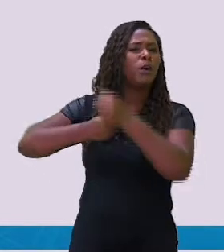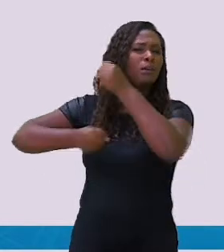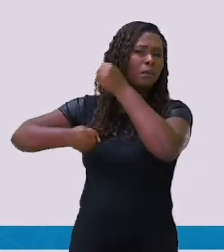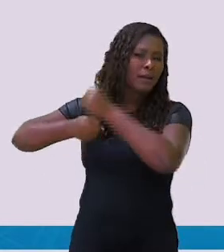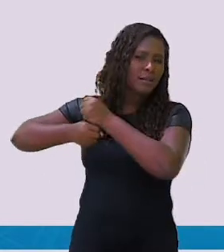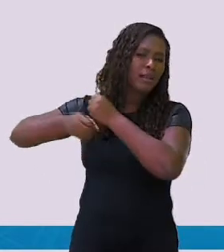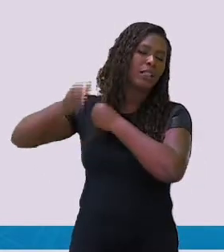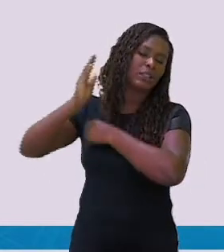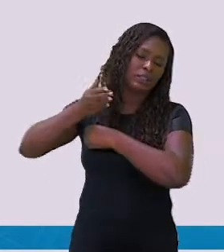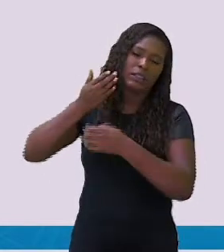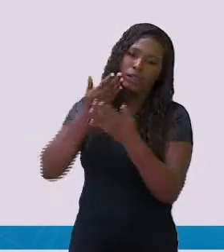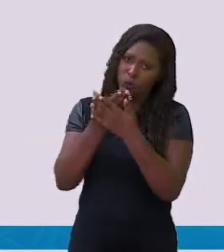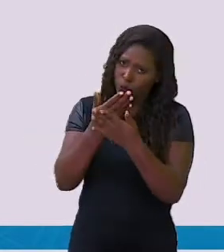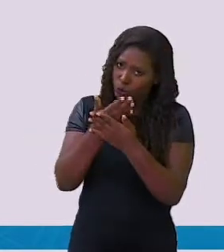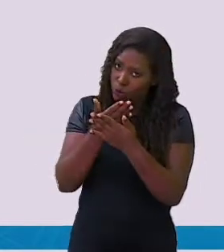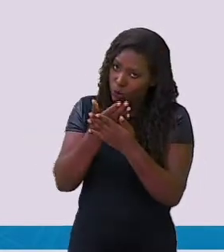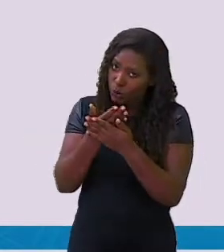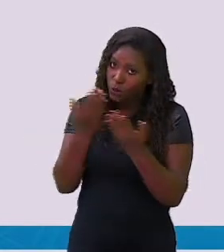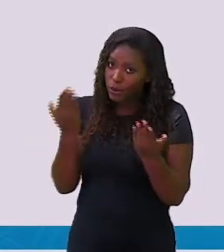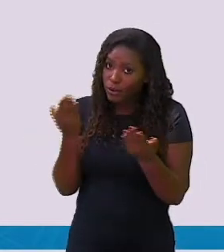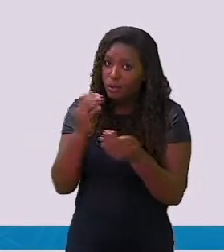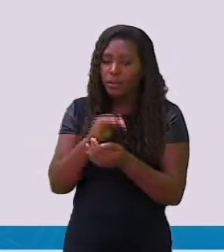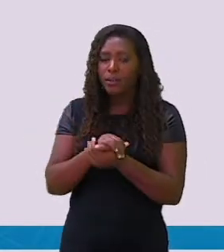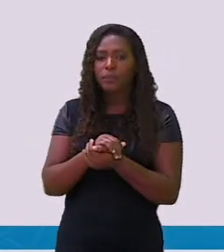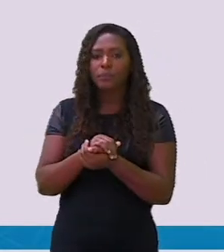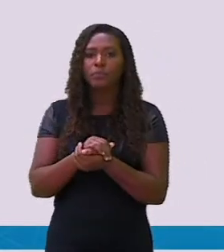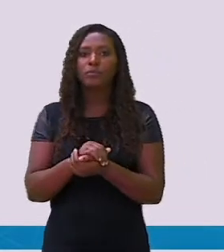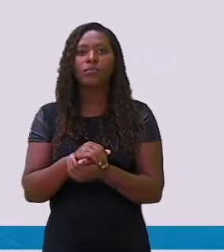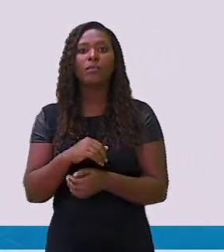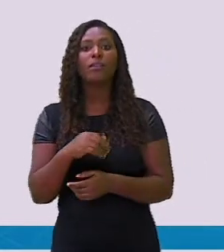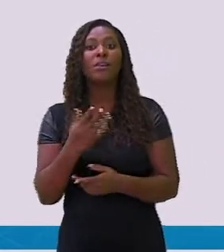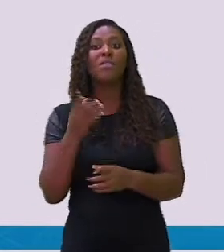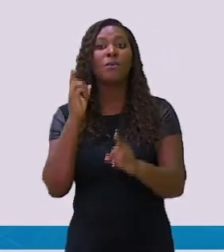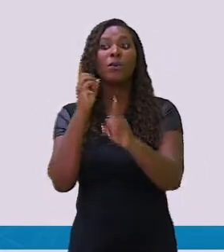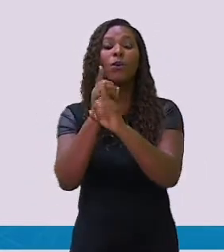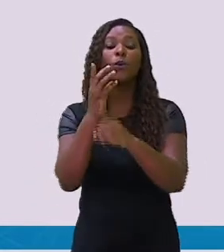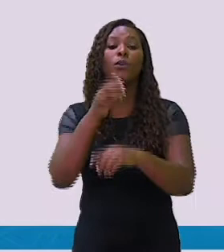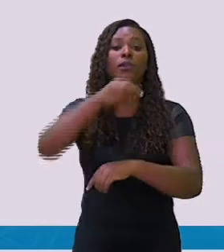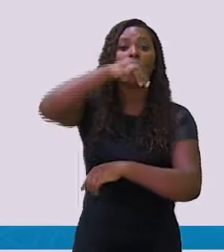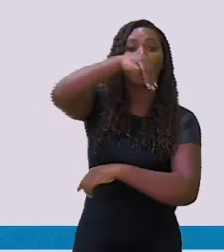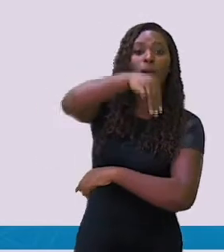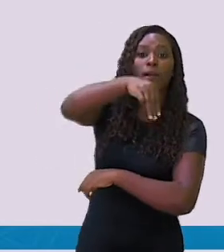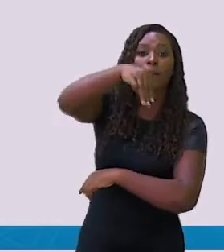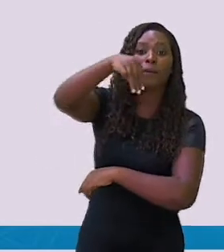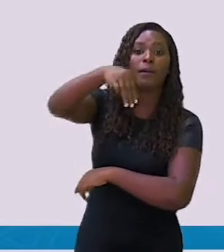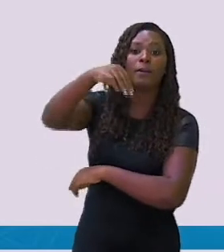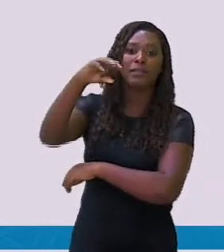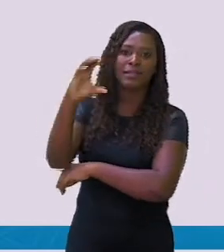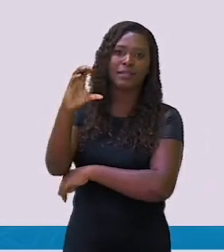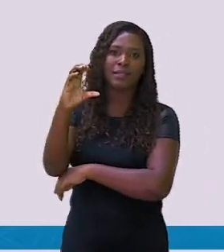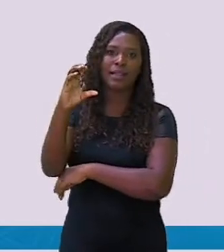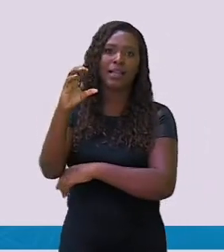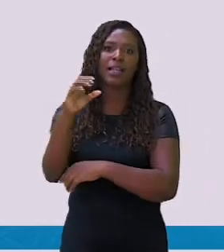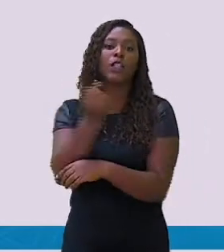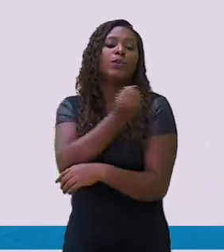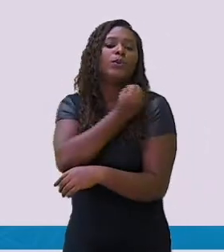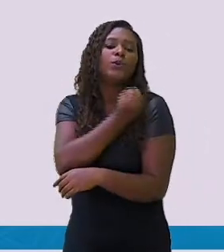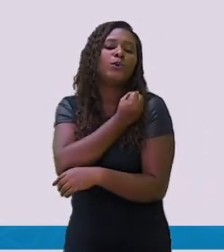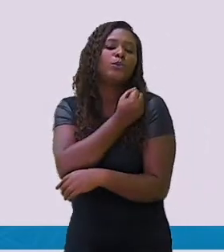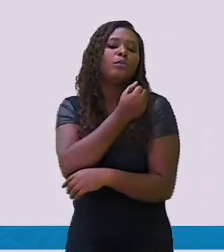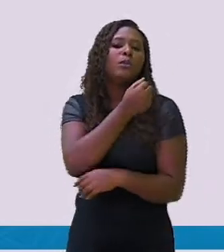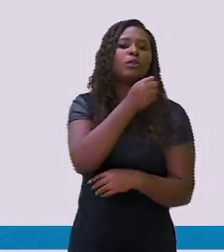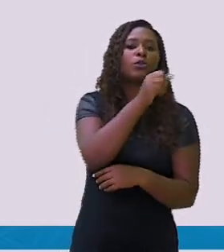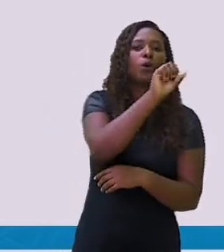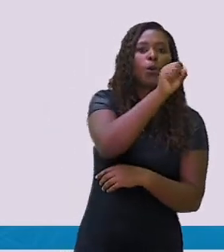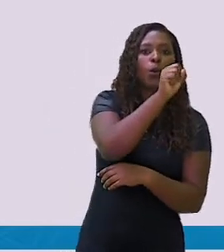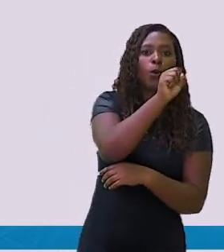nós vamos encontrar o mínimo múltiplo comum de 10 e 8 Por que que nós vamos